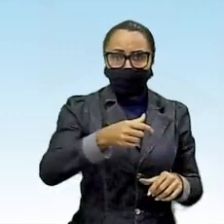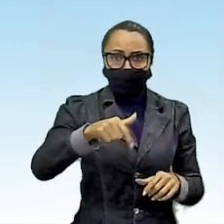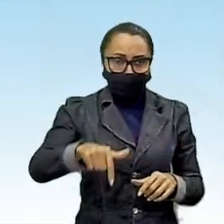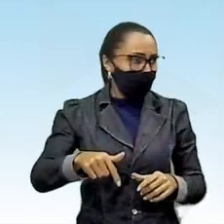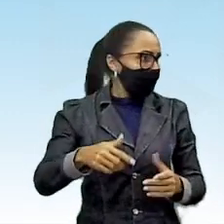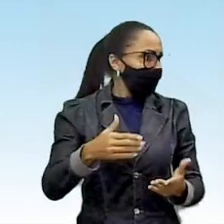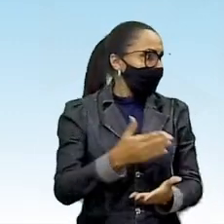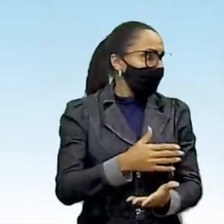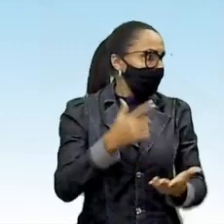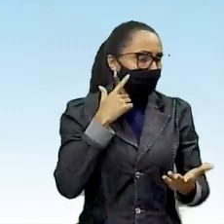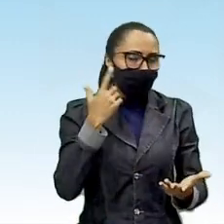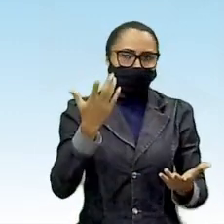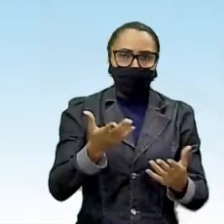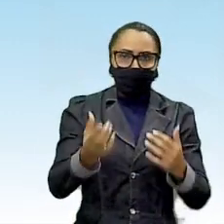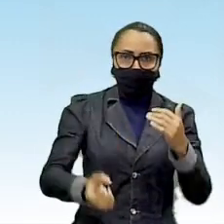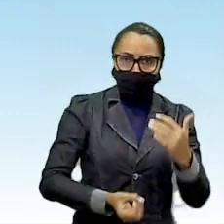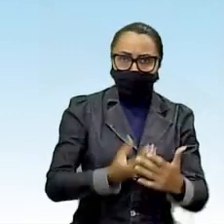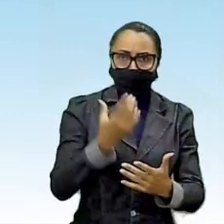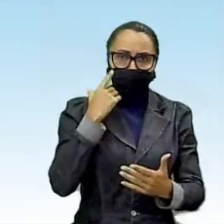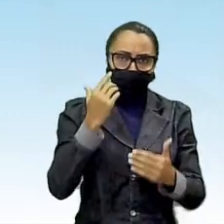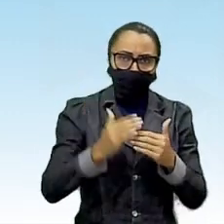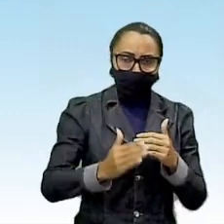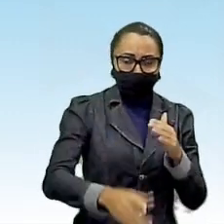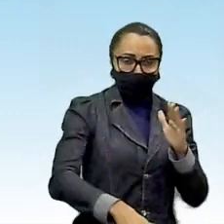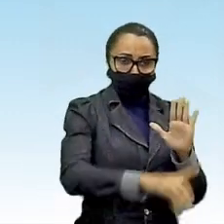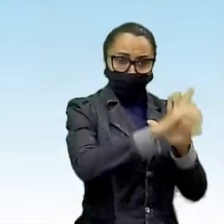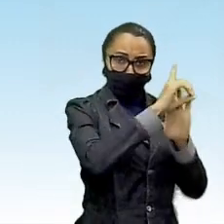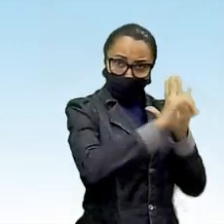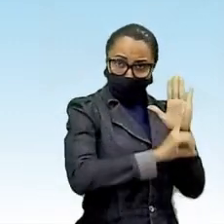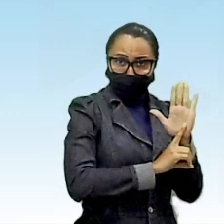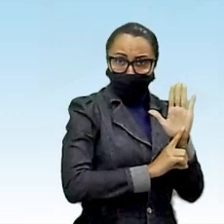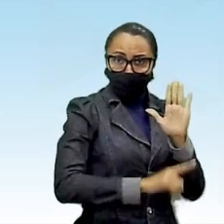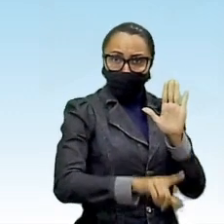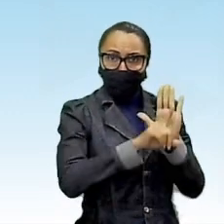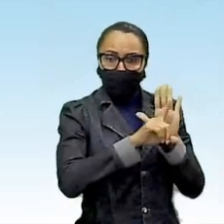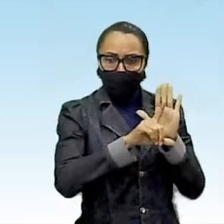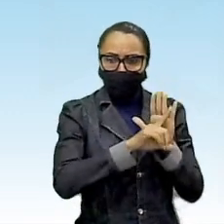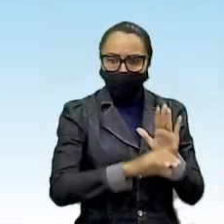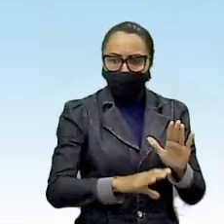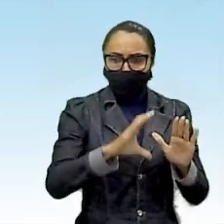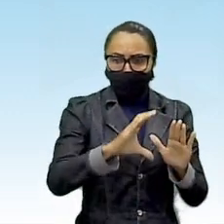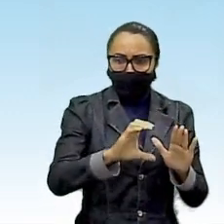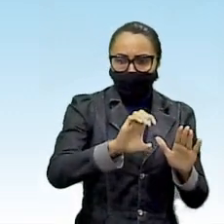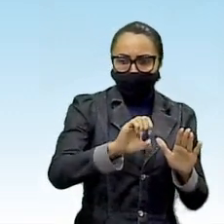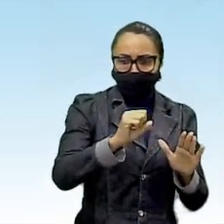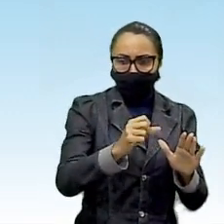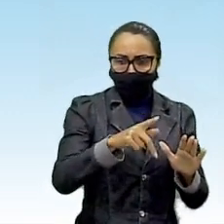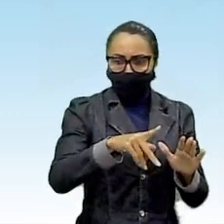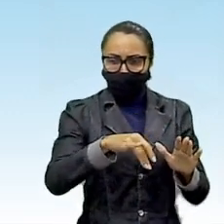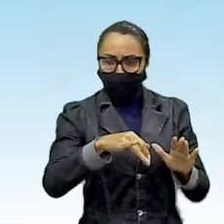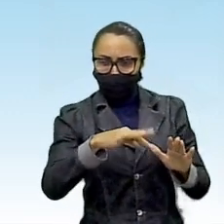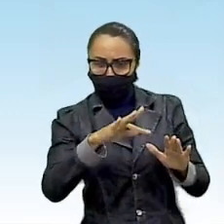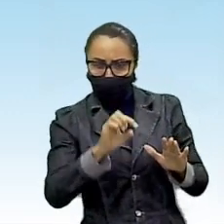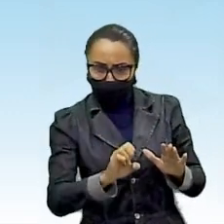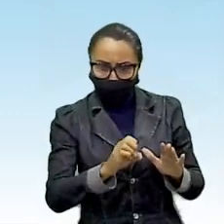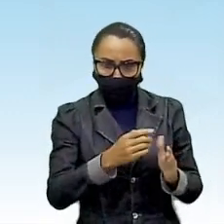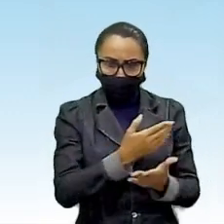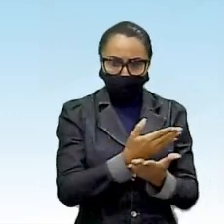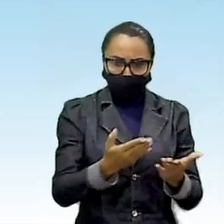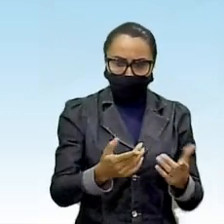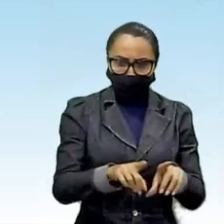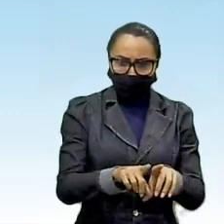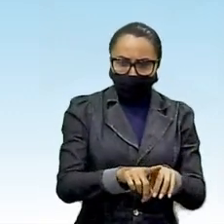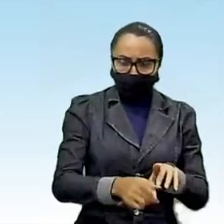1967, né, onde foi criado, a partir de um decreto-lei, o SESMIT, né, o Serviço Especializado em Segurança e Higiene